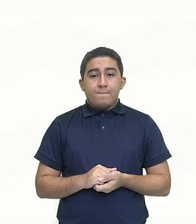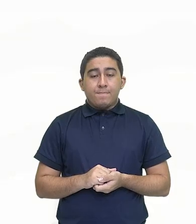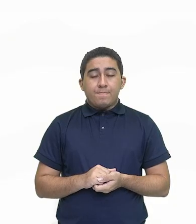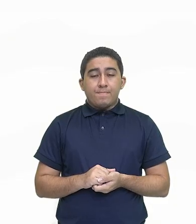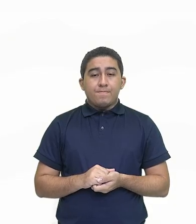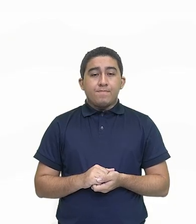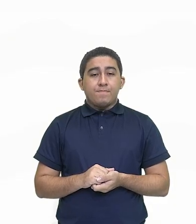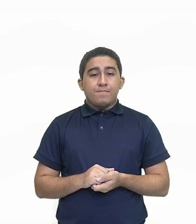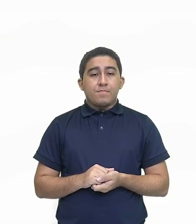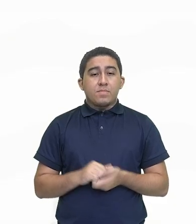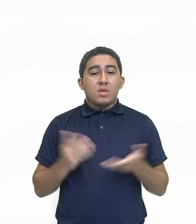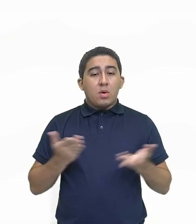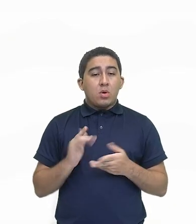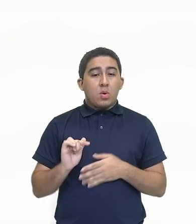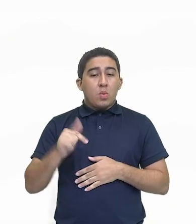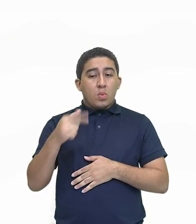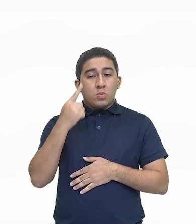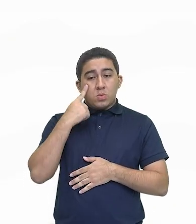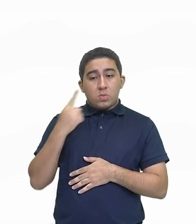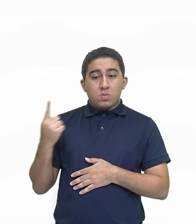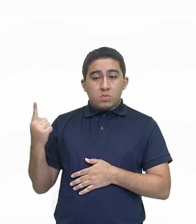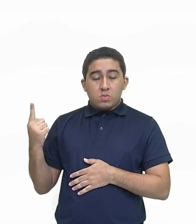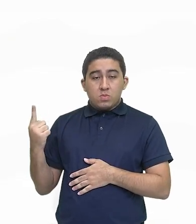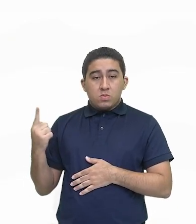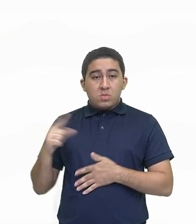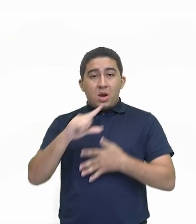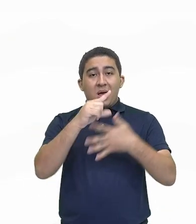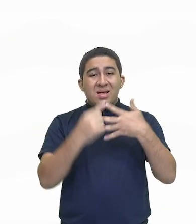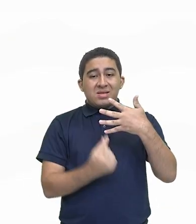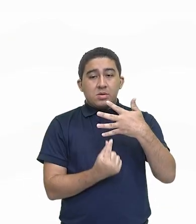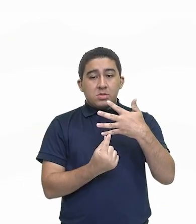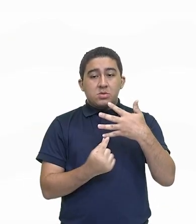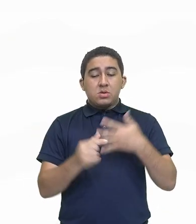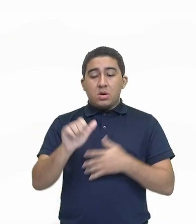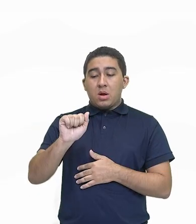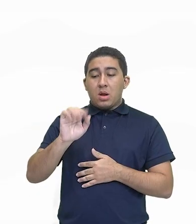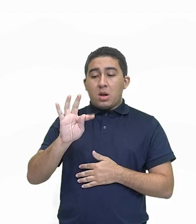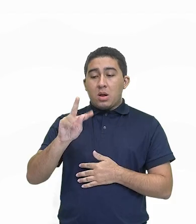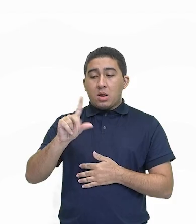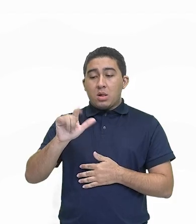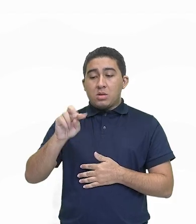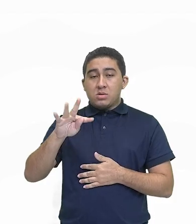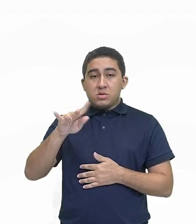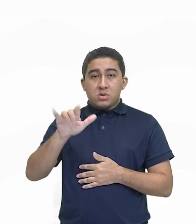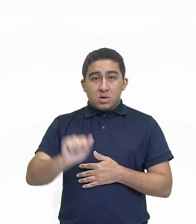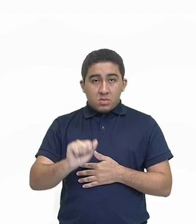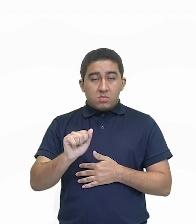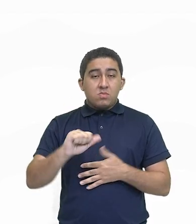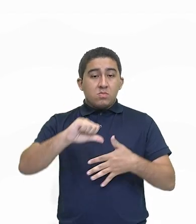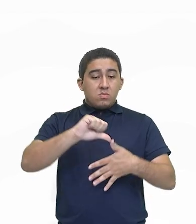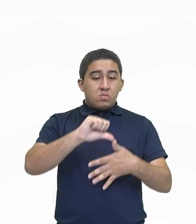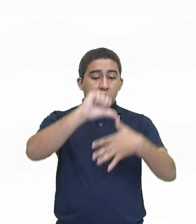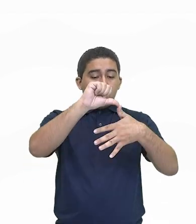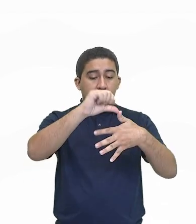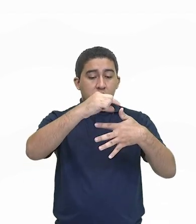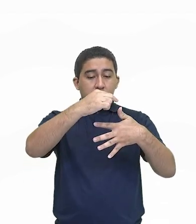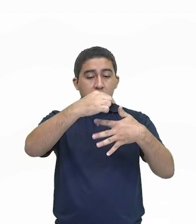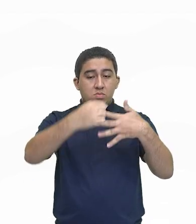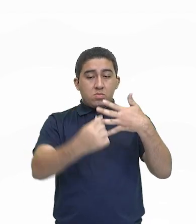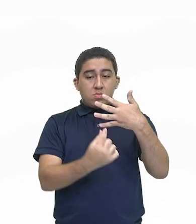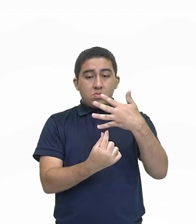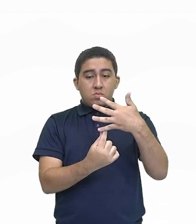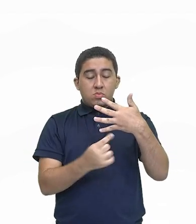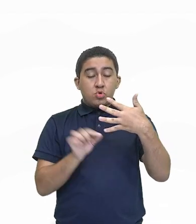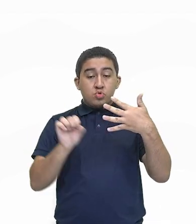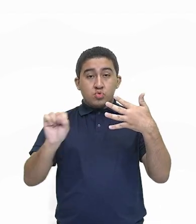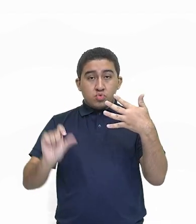a Mata Atlântica, que na Mata Atlântica ali tanto vai toda a região litorânea, indo desde o sul do Brasil,